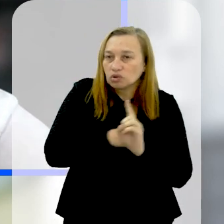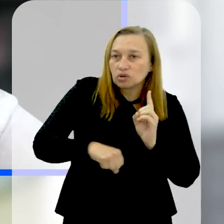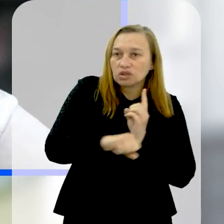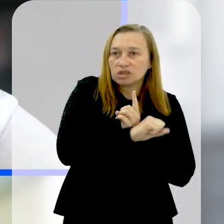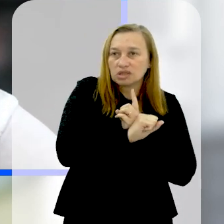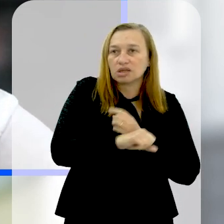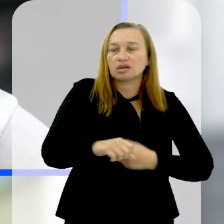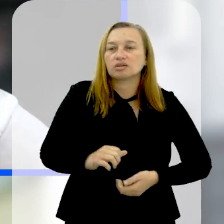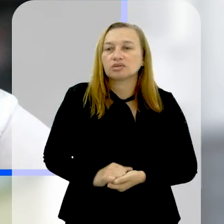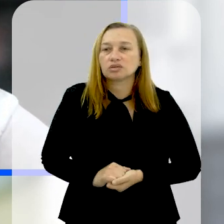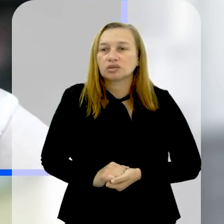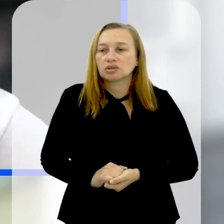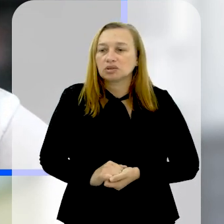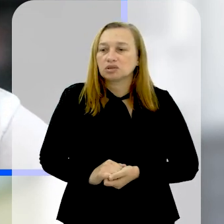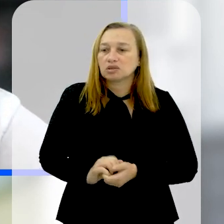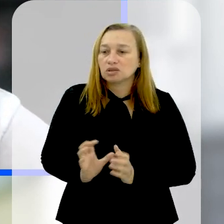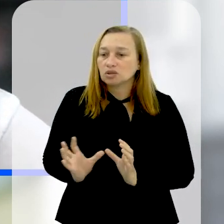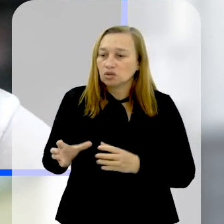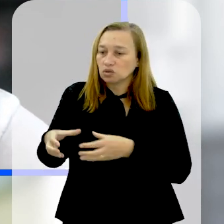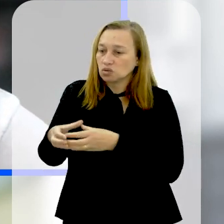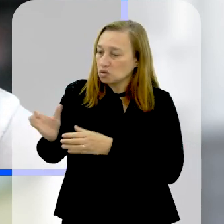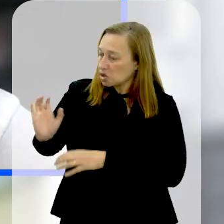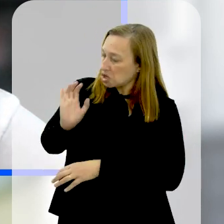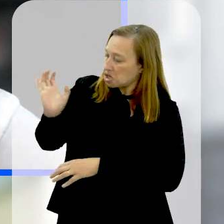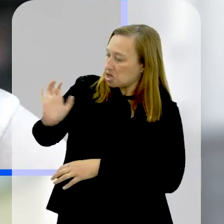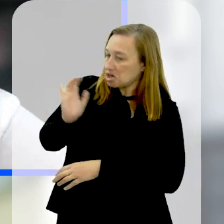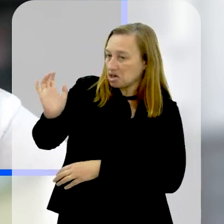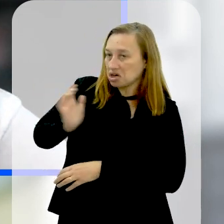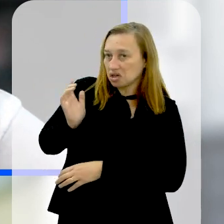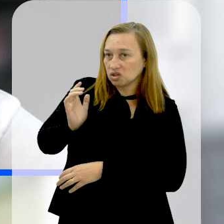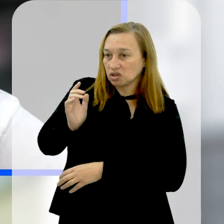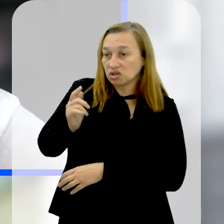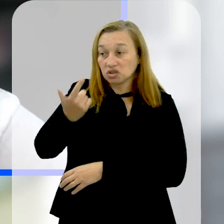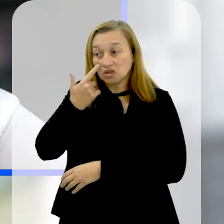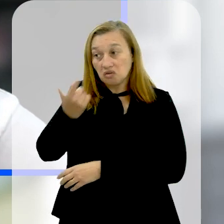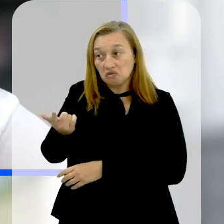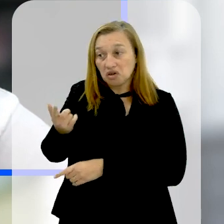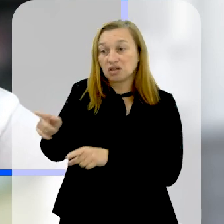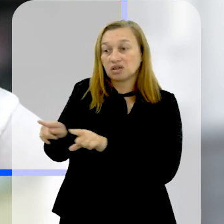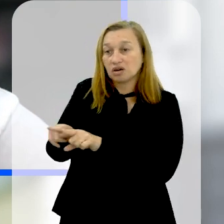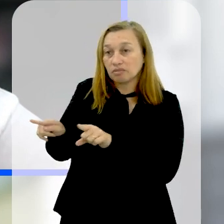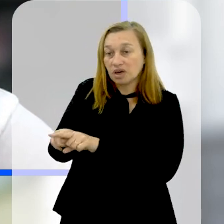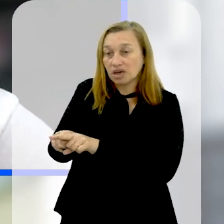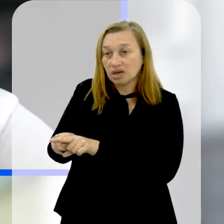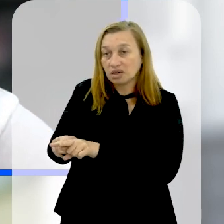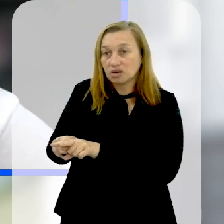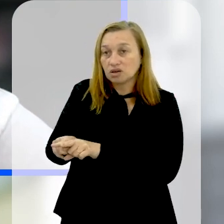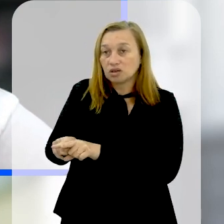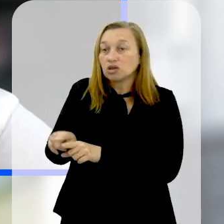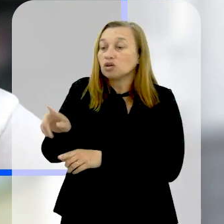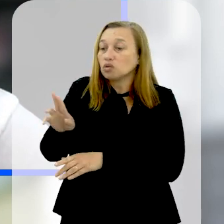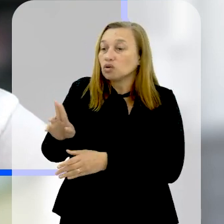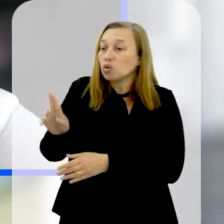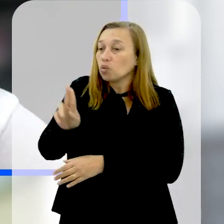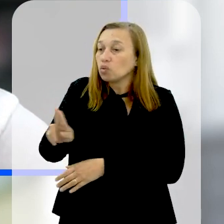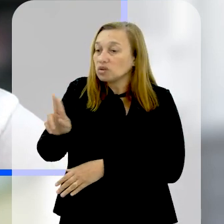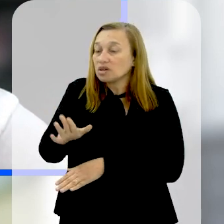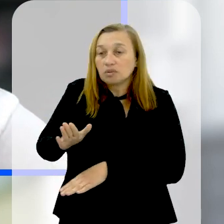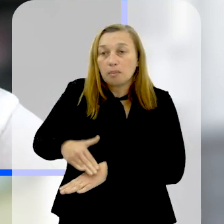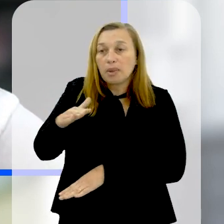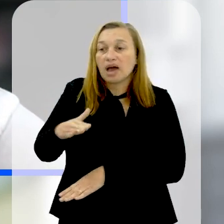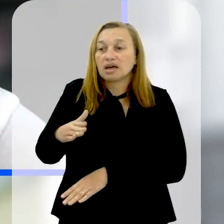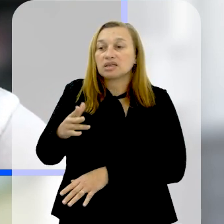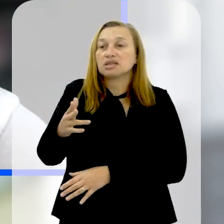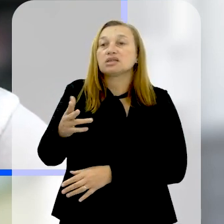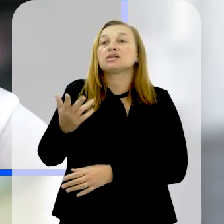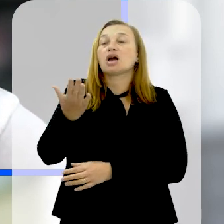com maior poder aquisitivo até famílias com poder aquisitivo muito baixo, elas estão consumindo cada vez